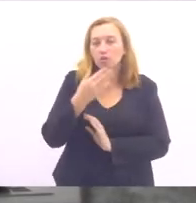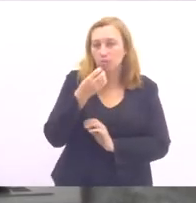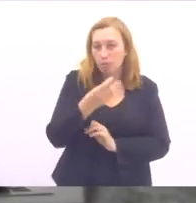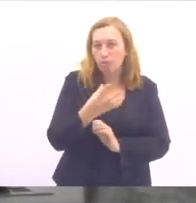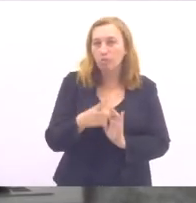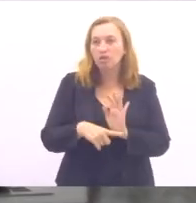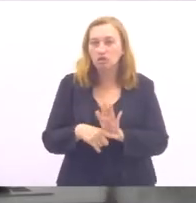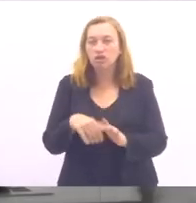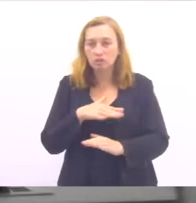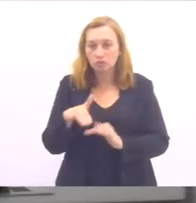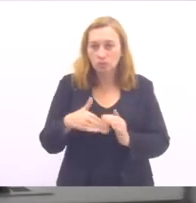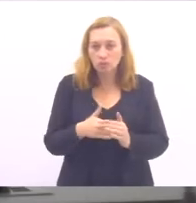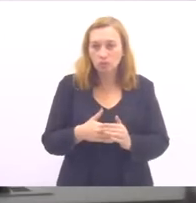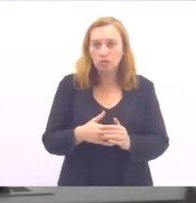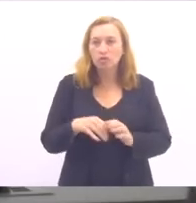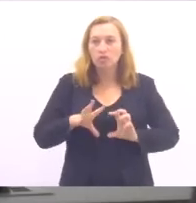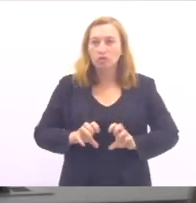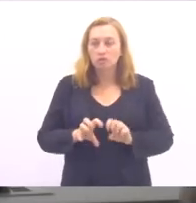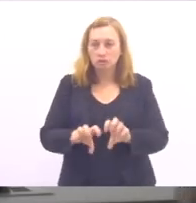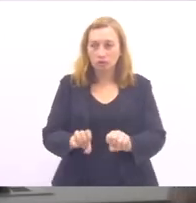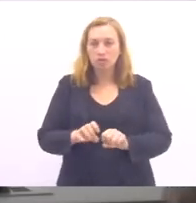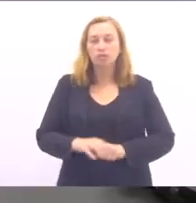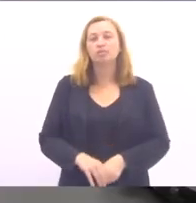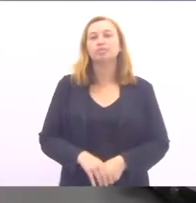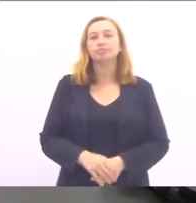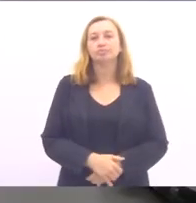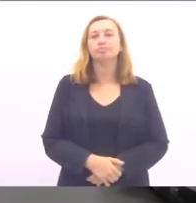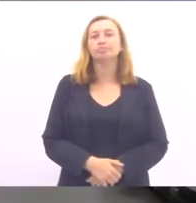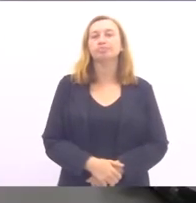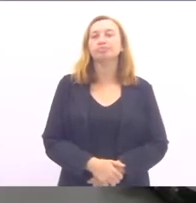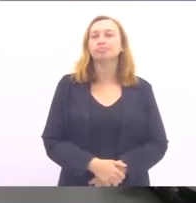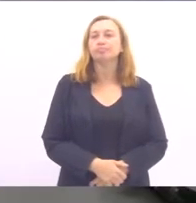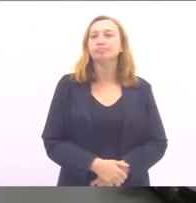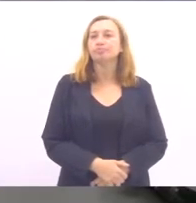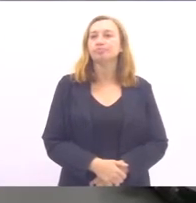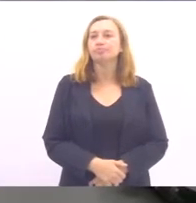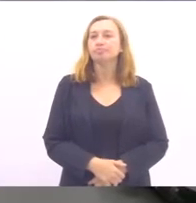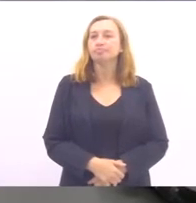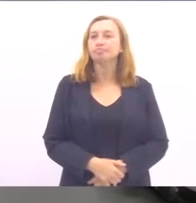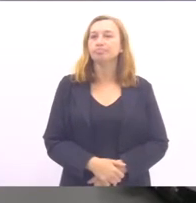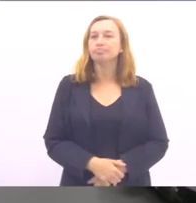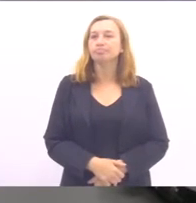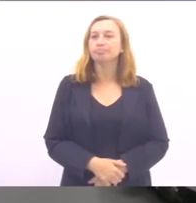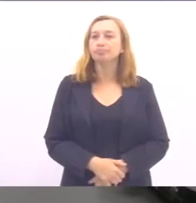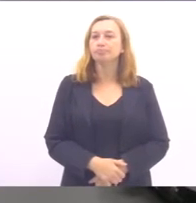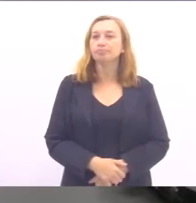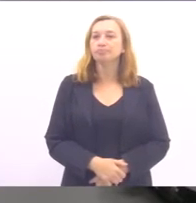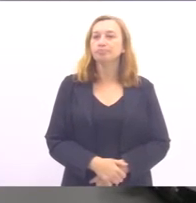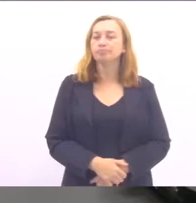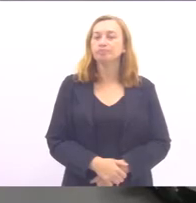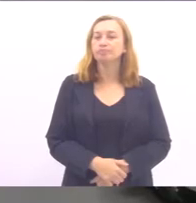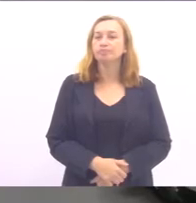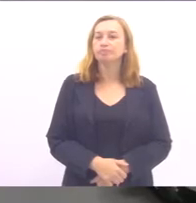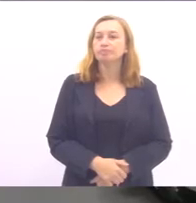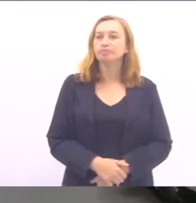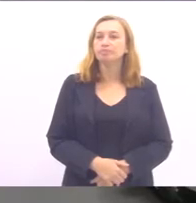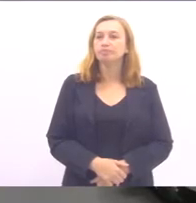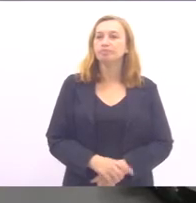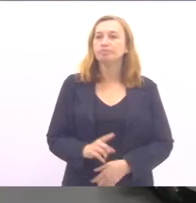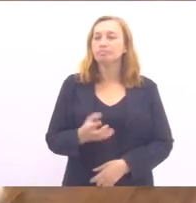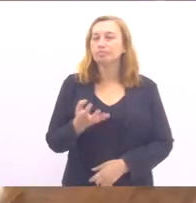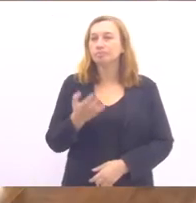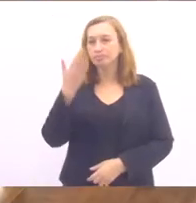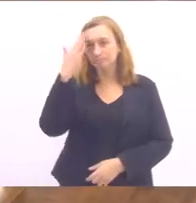às demandas das associações. Vamos lá. Então. O que nós queremos saber é o